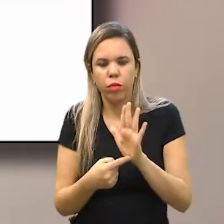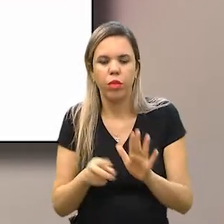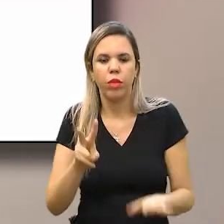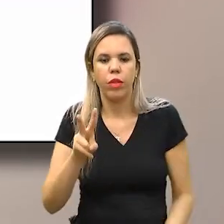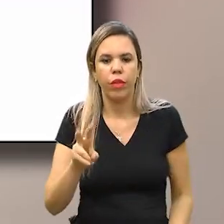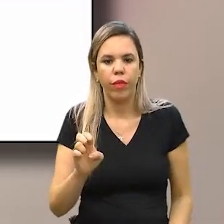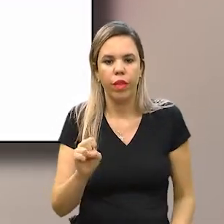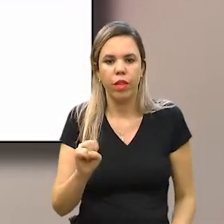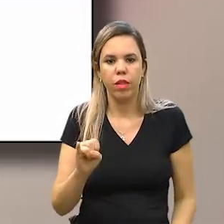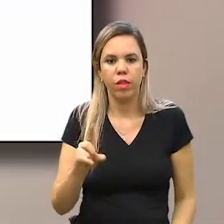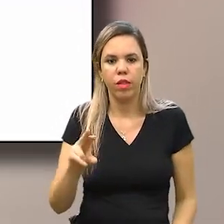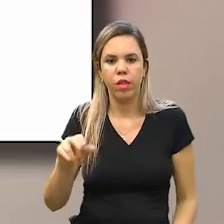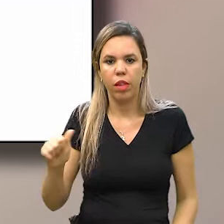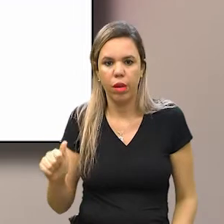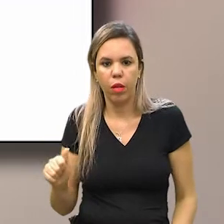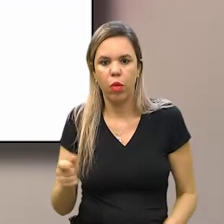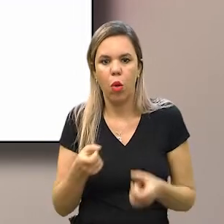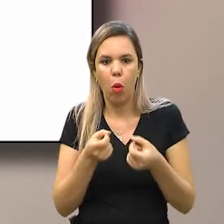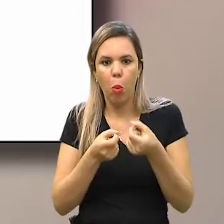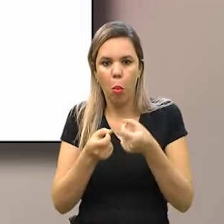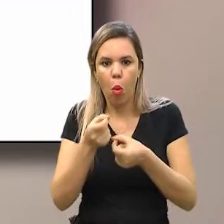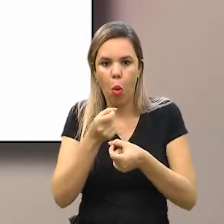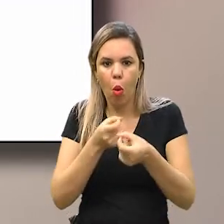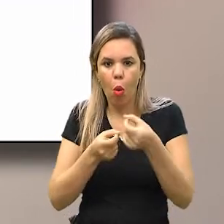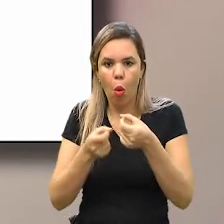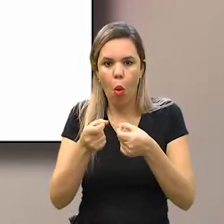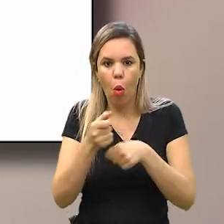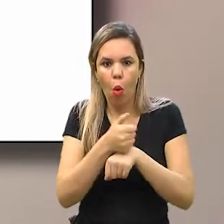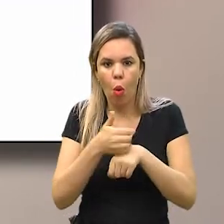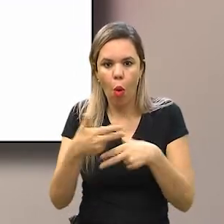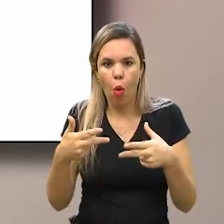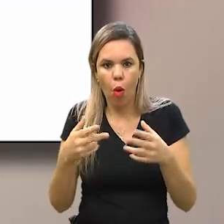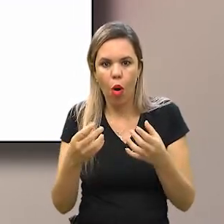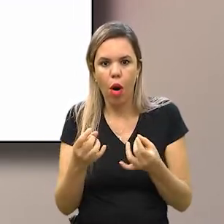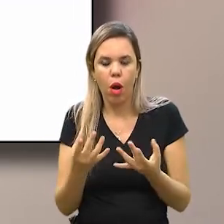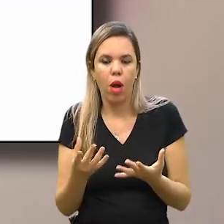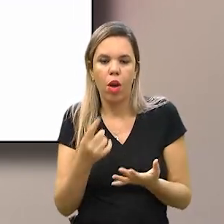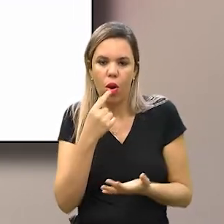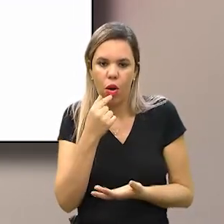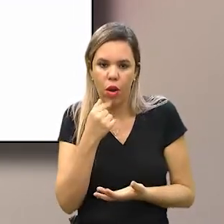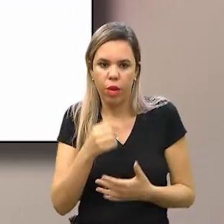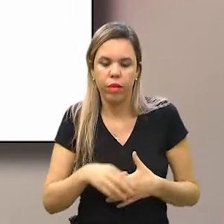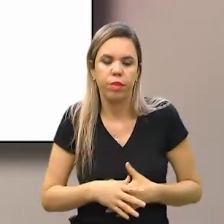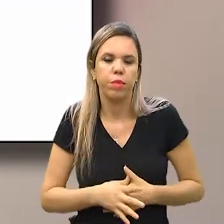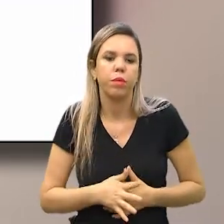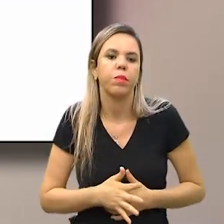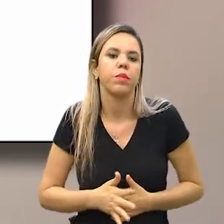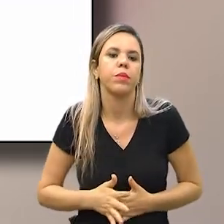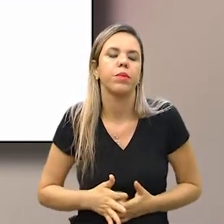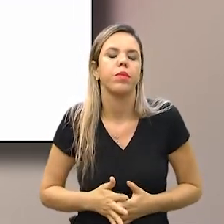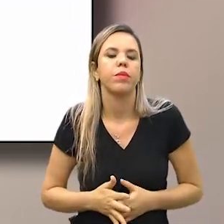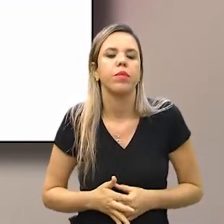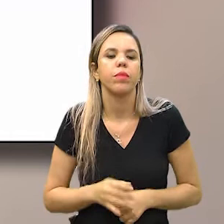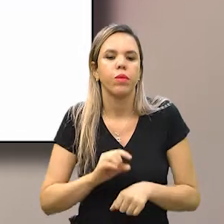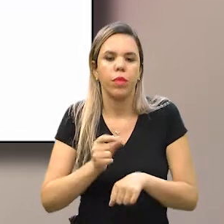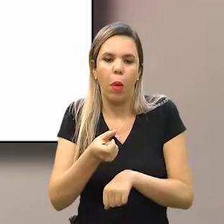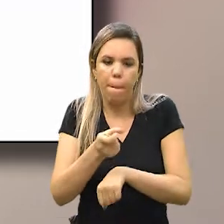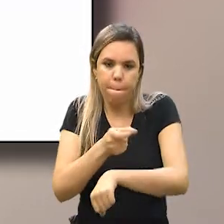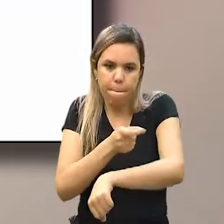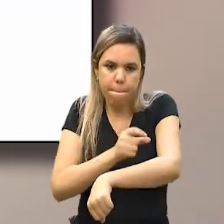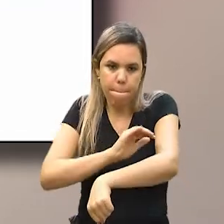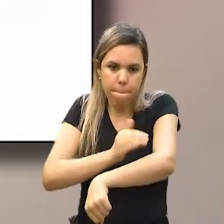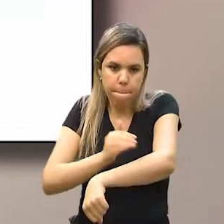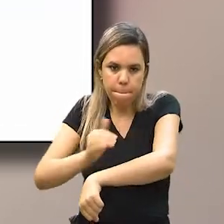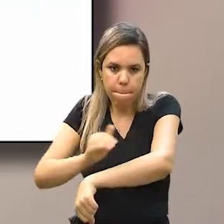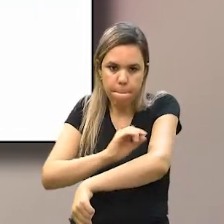as vesículas, as pequenas bolinhas em cima dessa área sensível e avermelhada. Essas bolinhas,